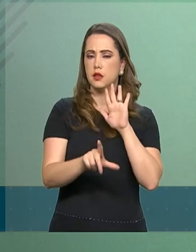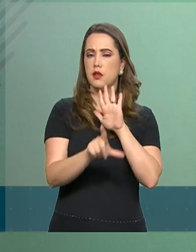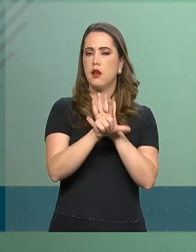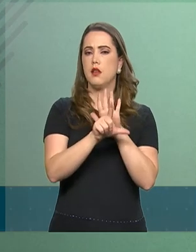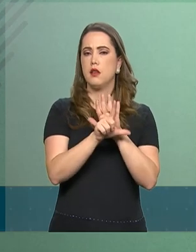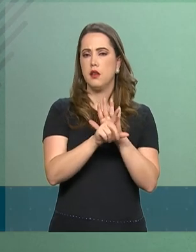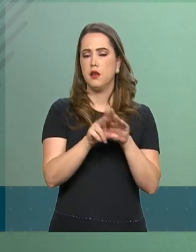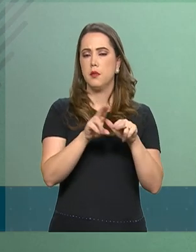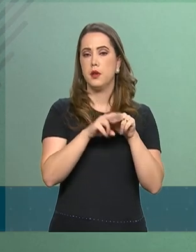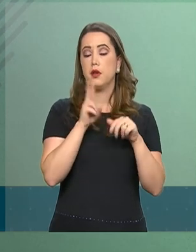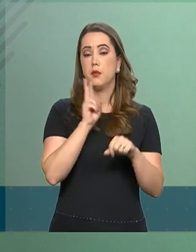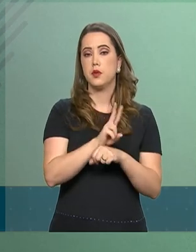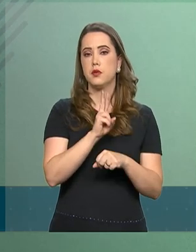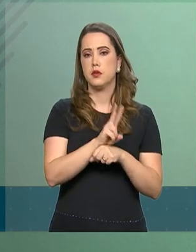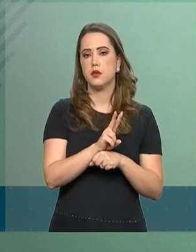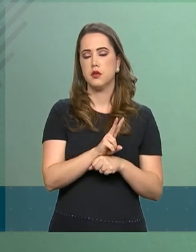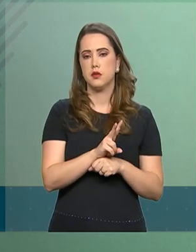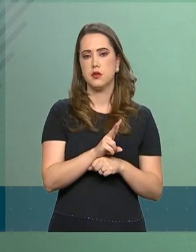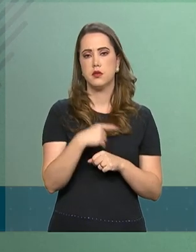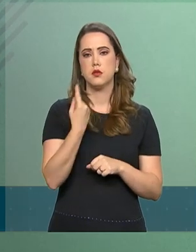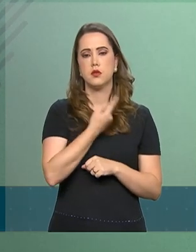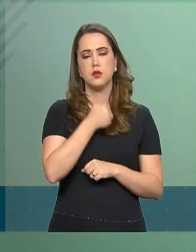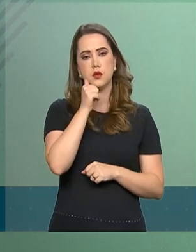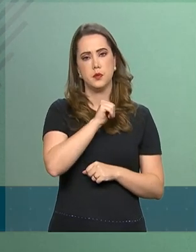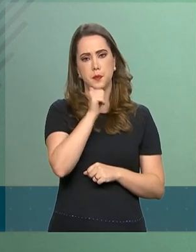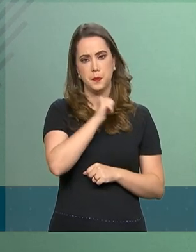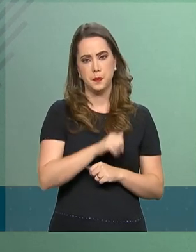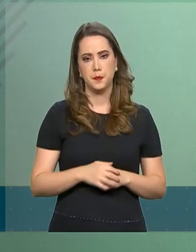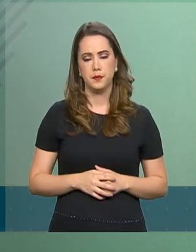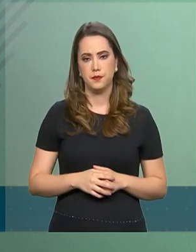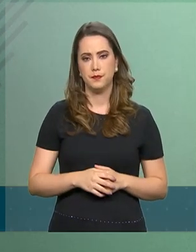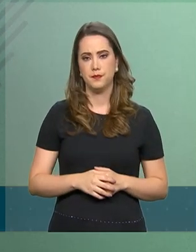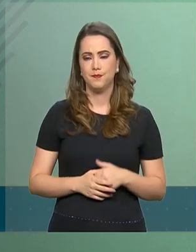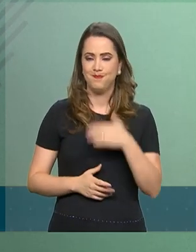em defesa das nossas mulheres